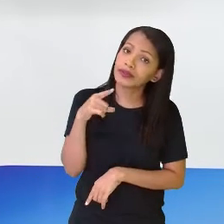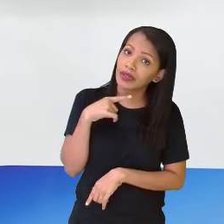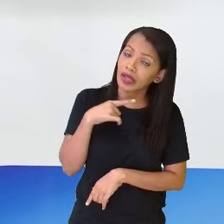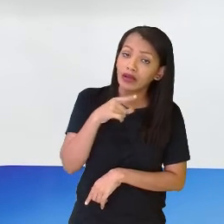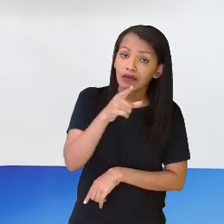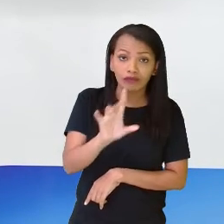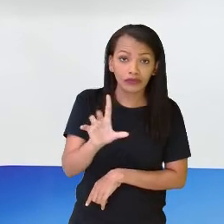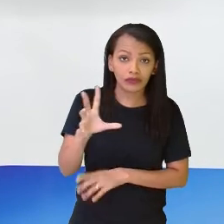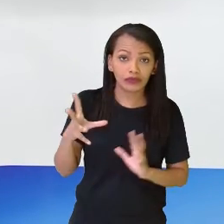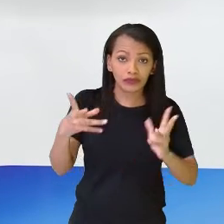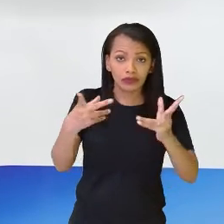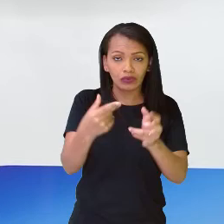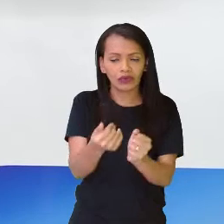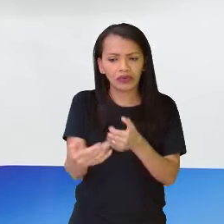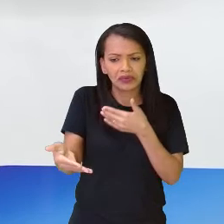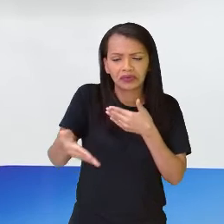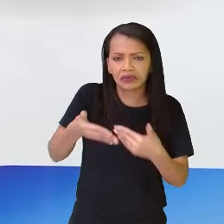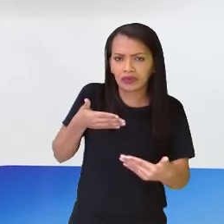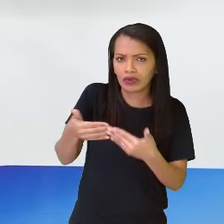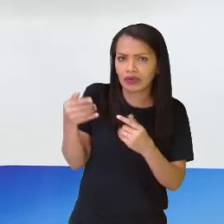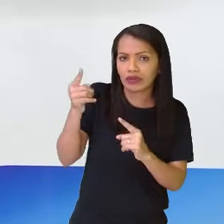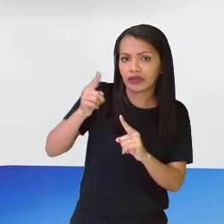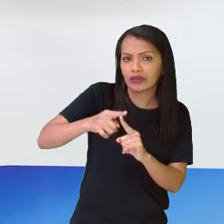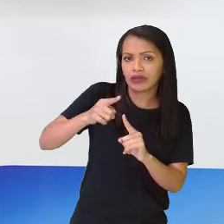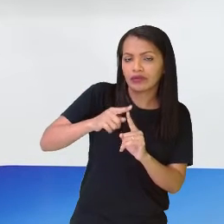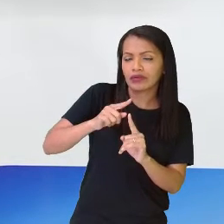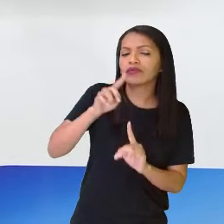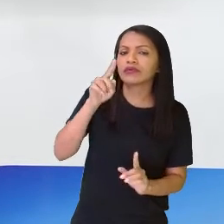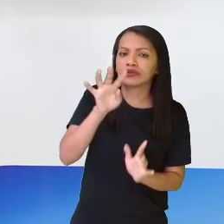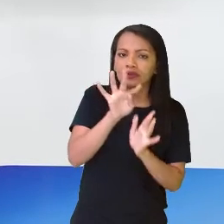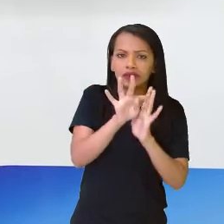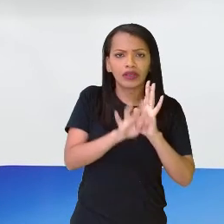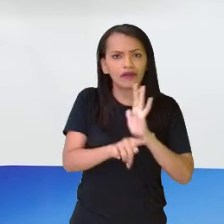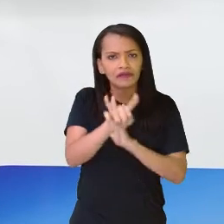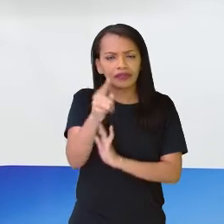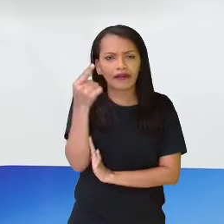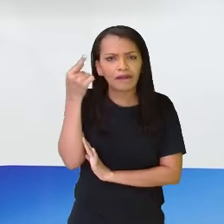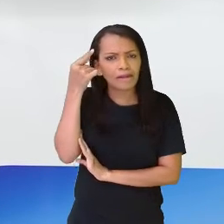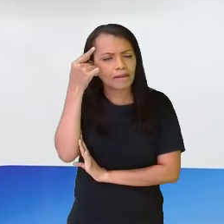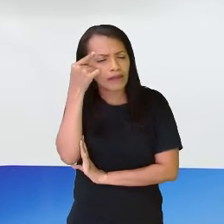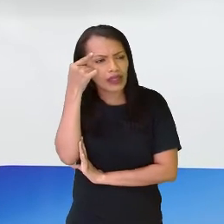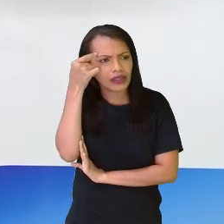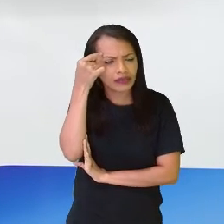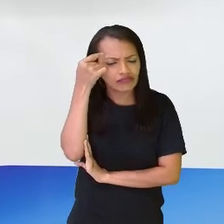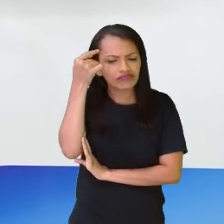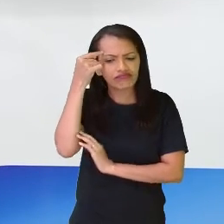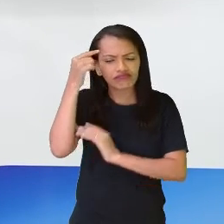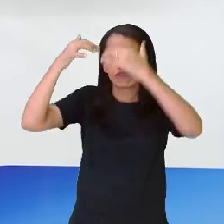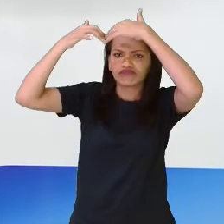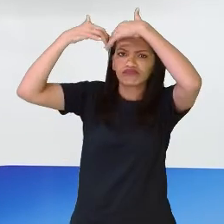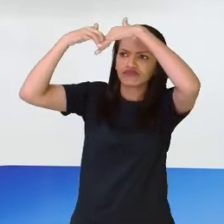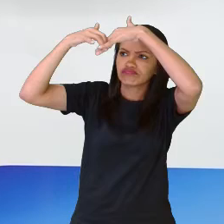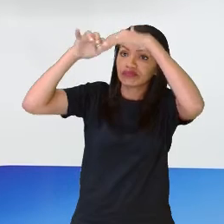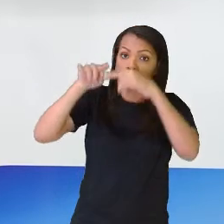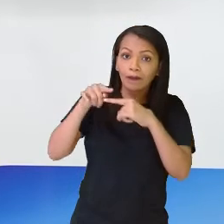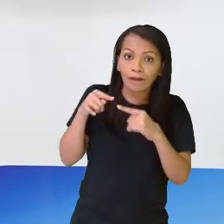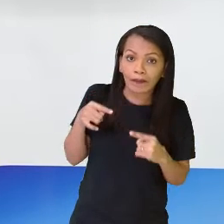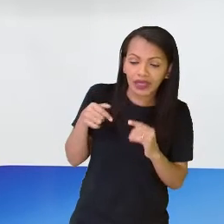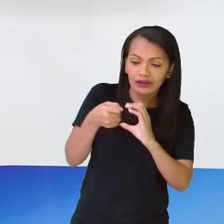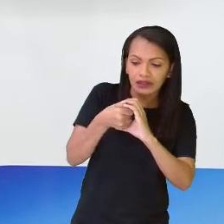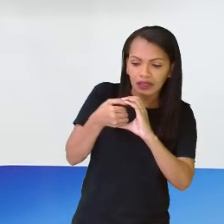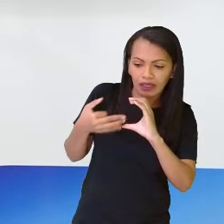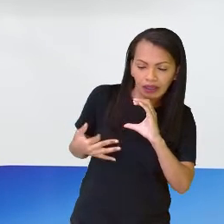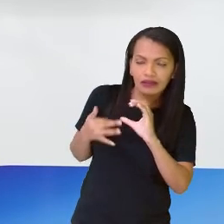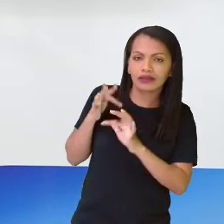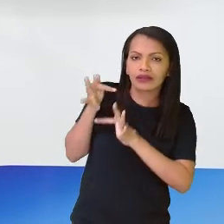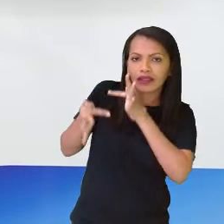você faz, seja de qualquer tipo de texto, faz você pensar, faz você refletir, mas a característica da fábula